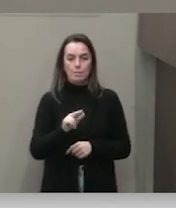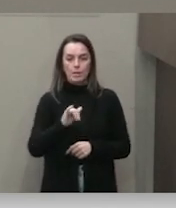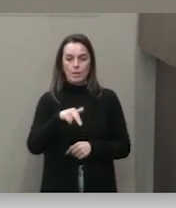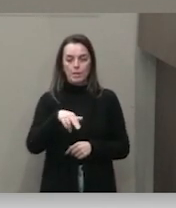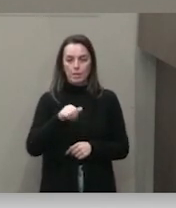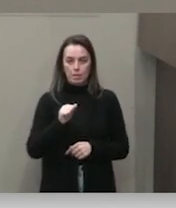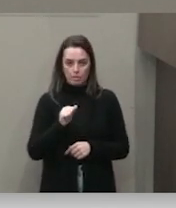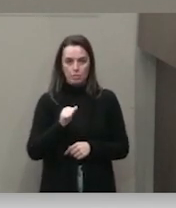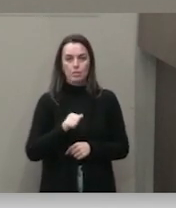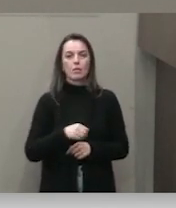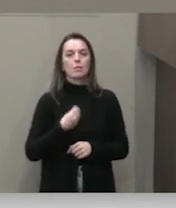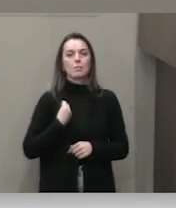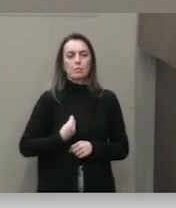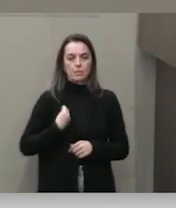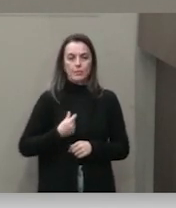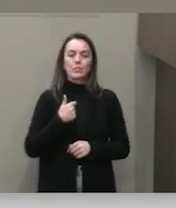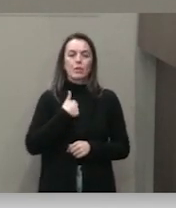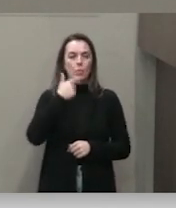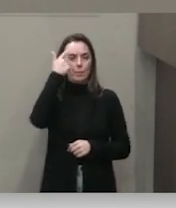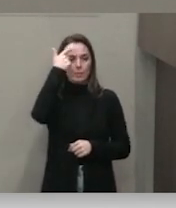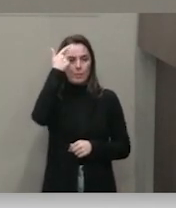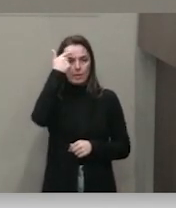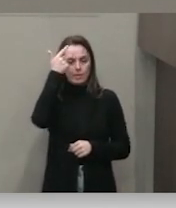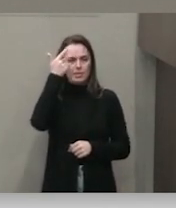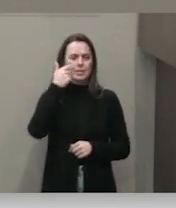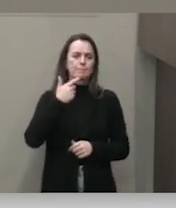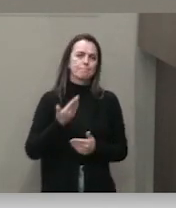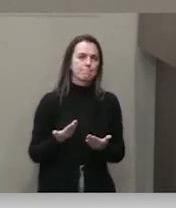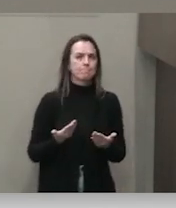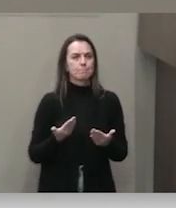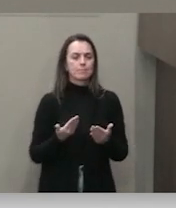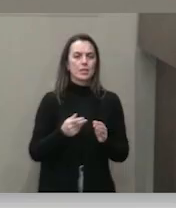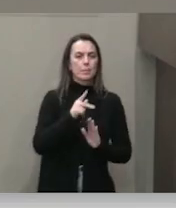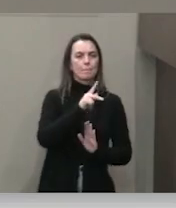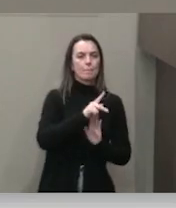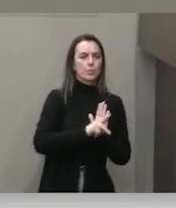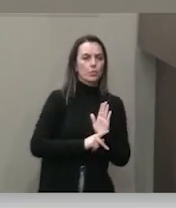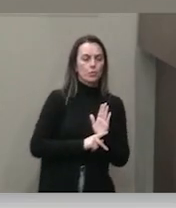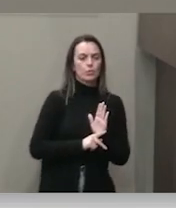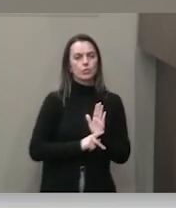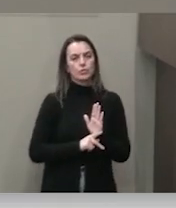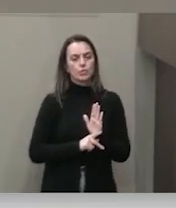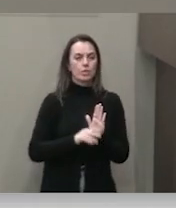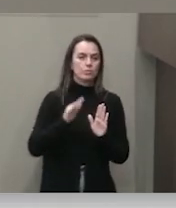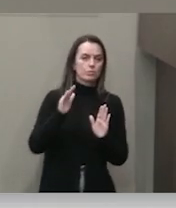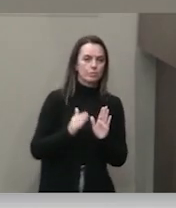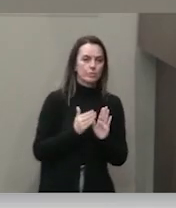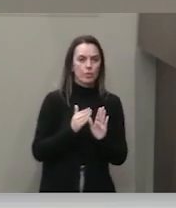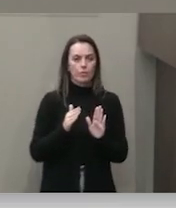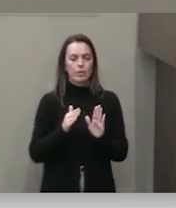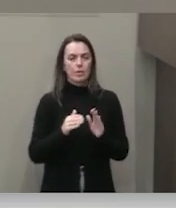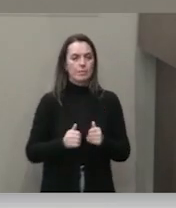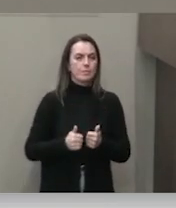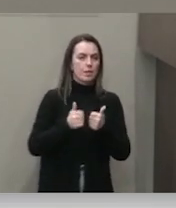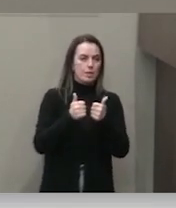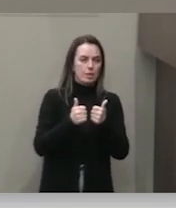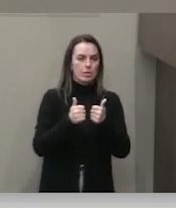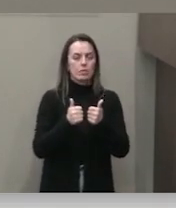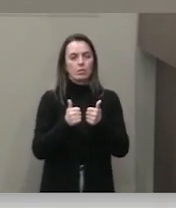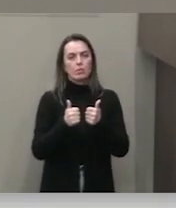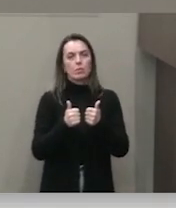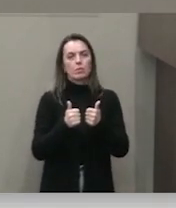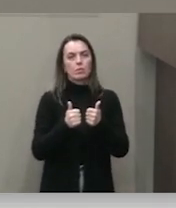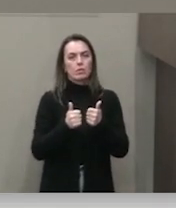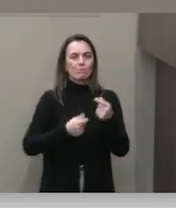até que esse projeto ia acabar sendo melhor e amplamente